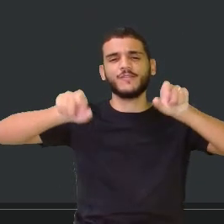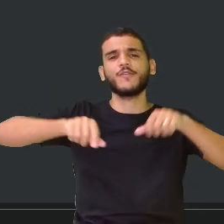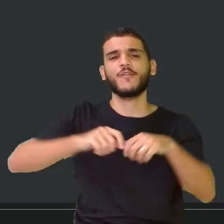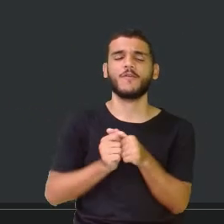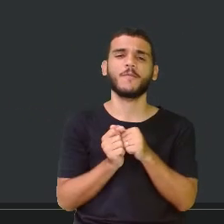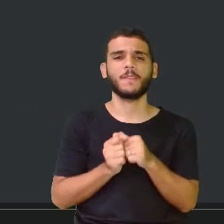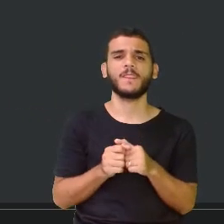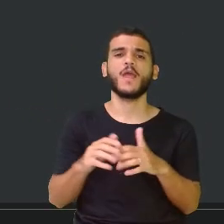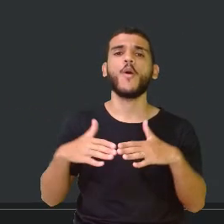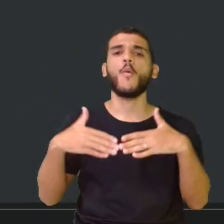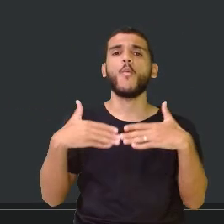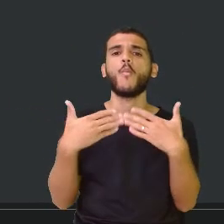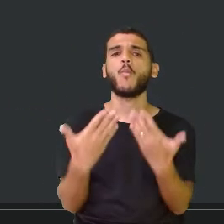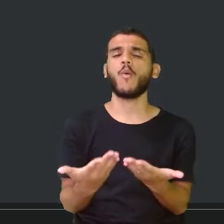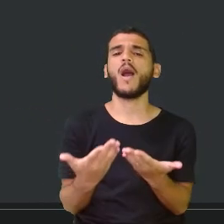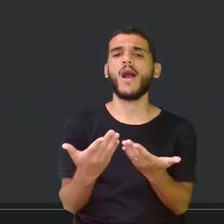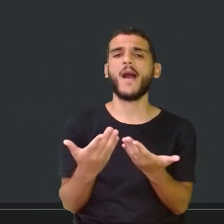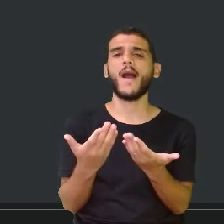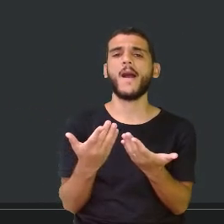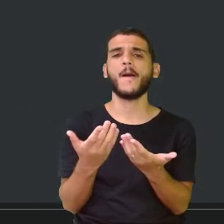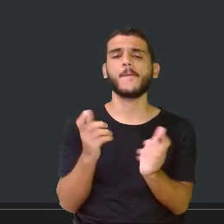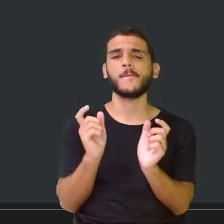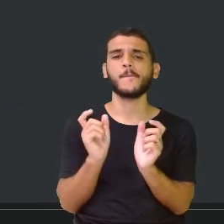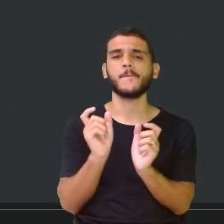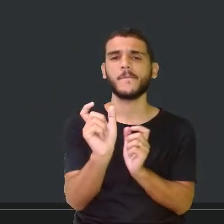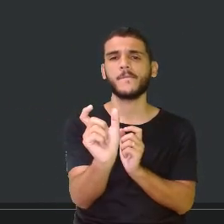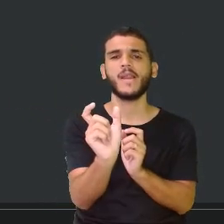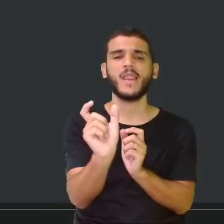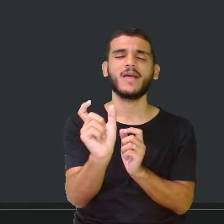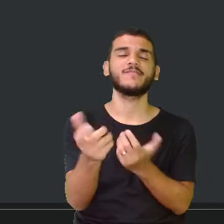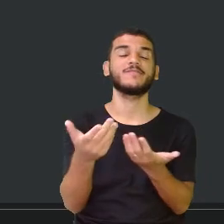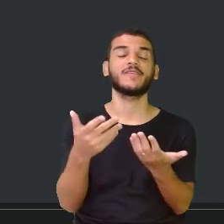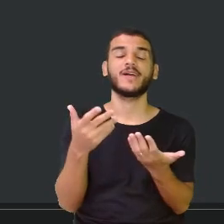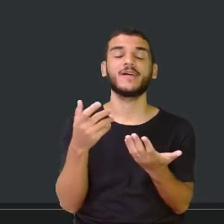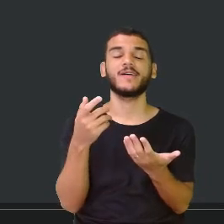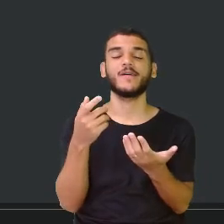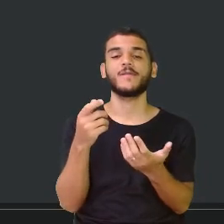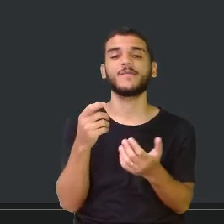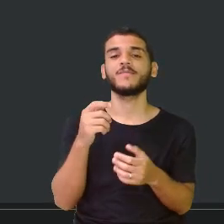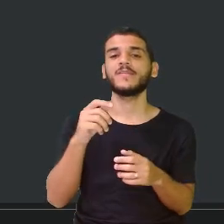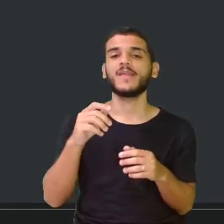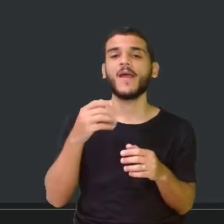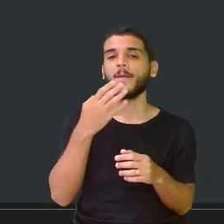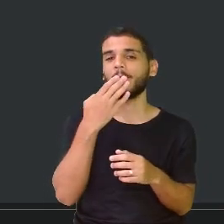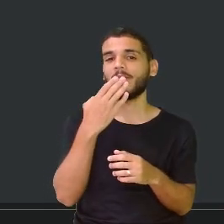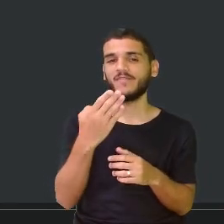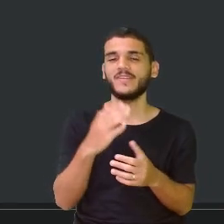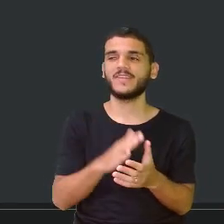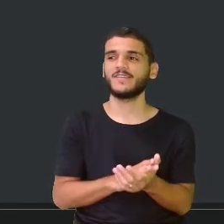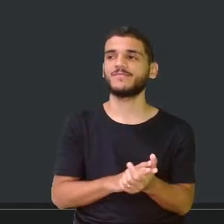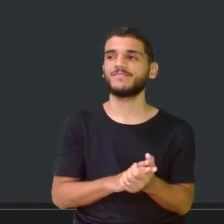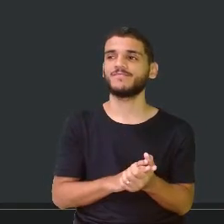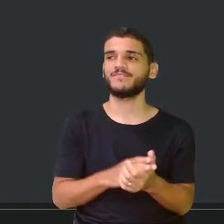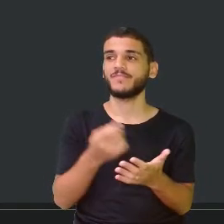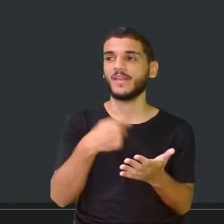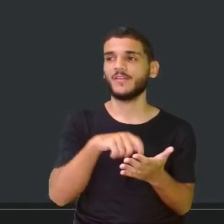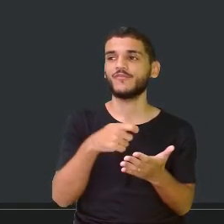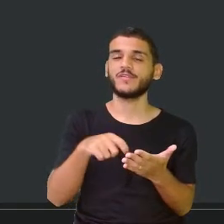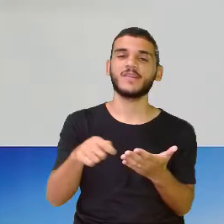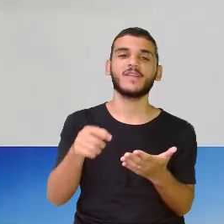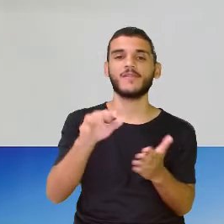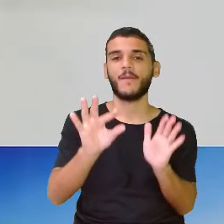Palavra Preferida. A palavra preferida foi escrito por Aloma. Antes de a